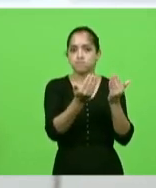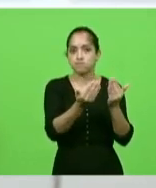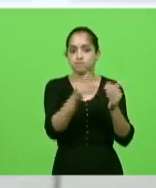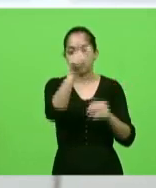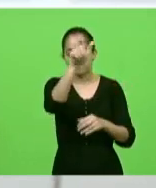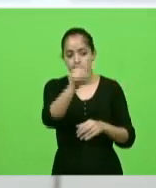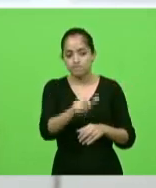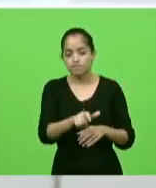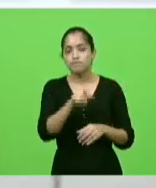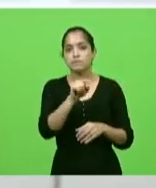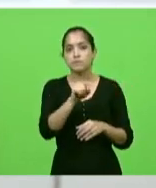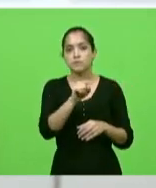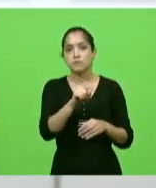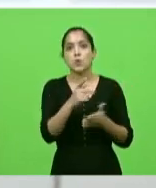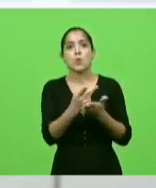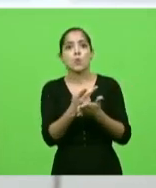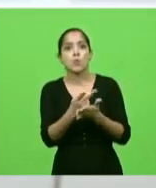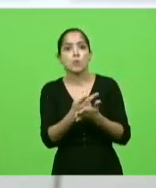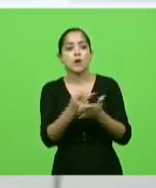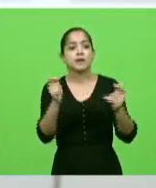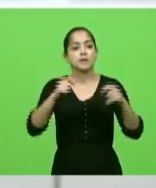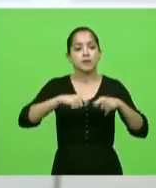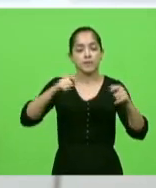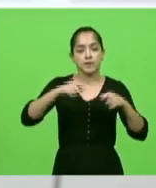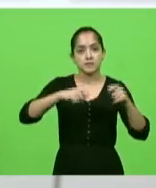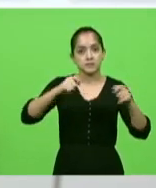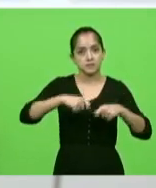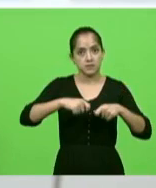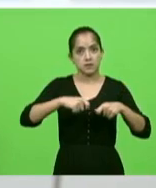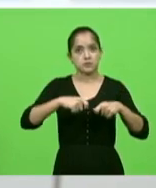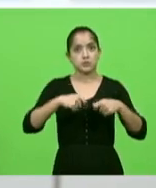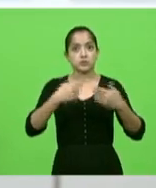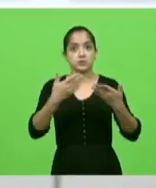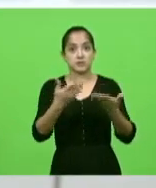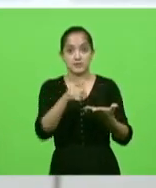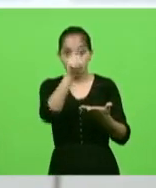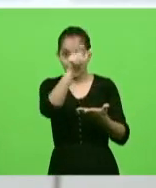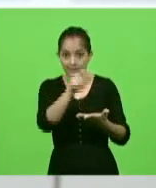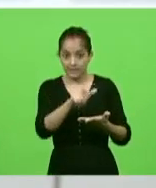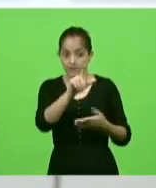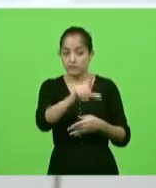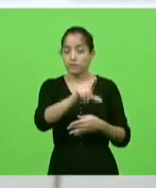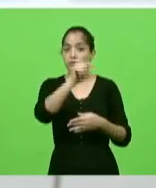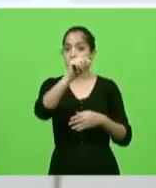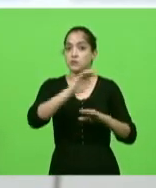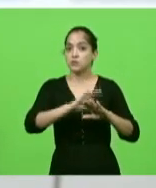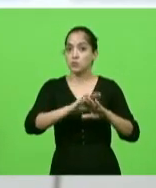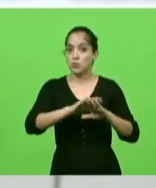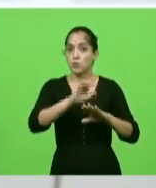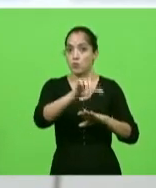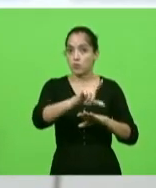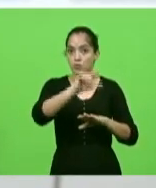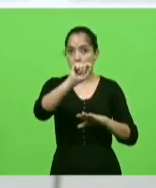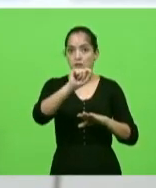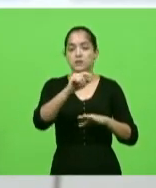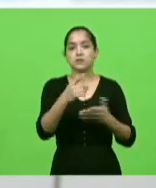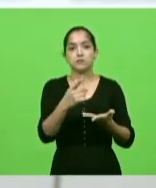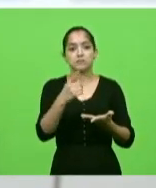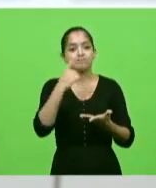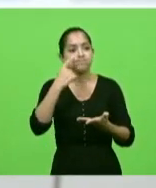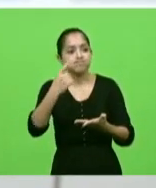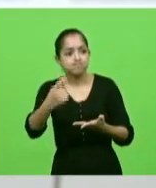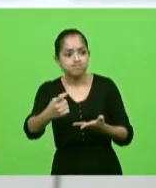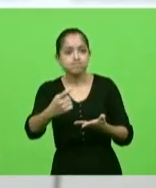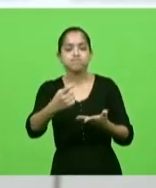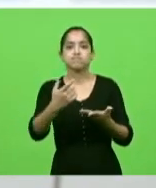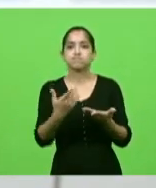honestidade probidade e capacidade daquele que for eleito para conduzir seus interesses